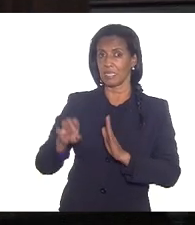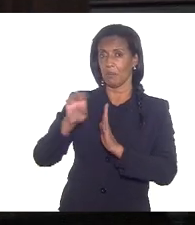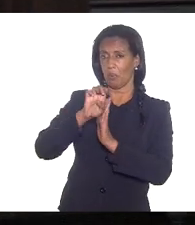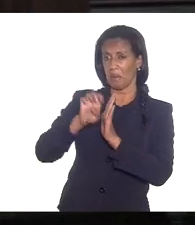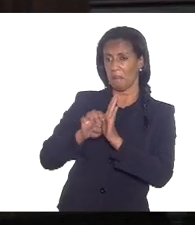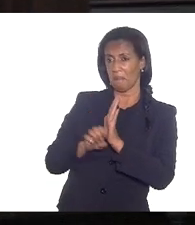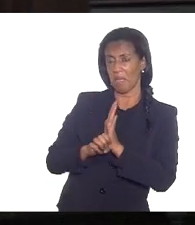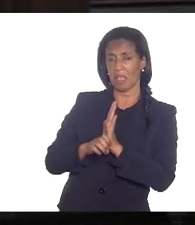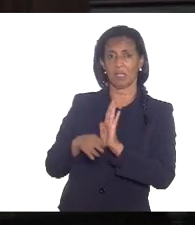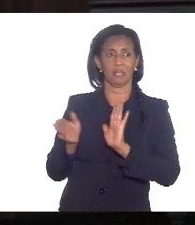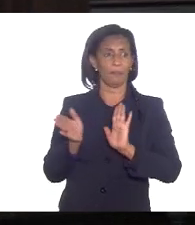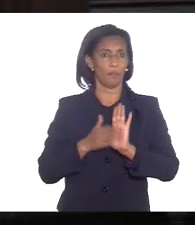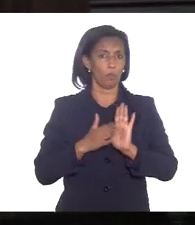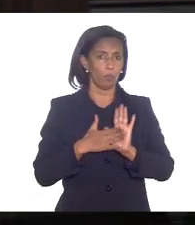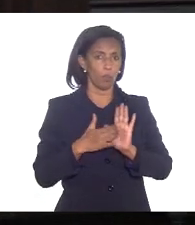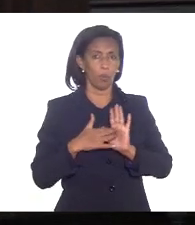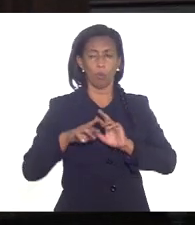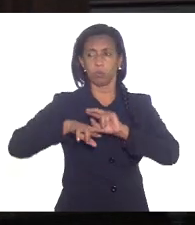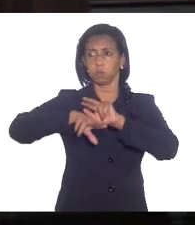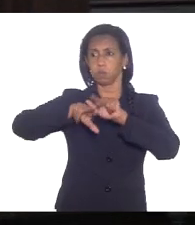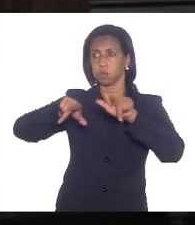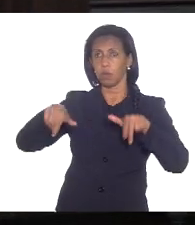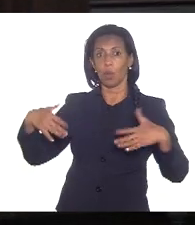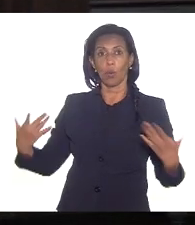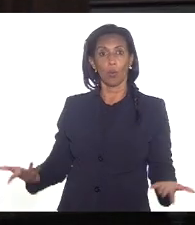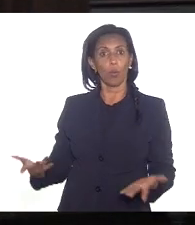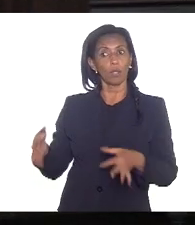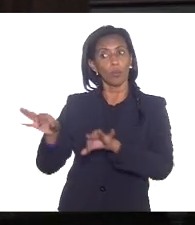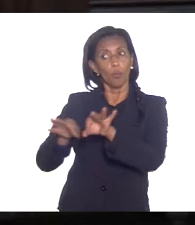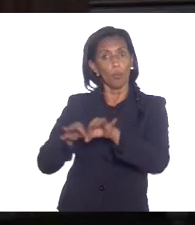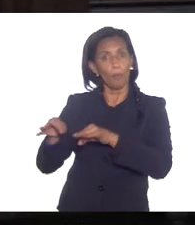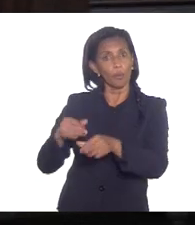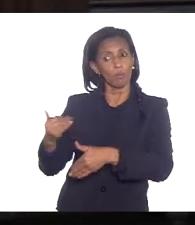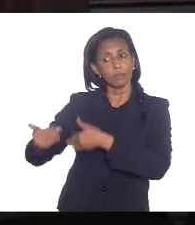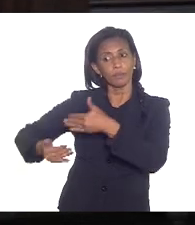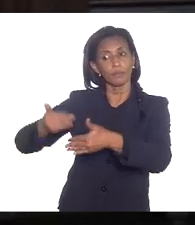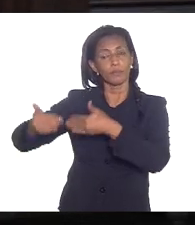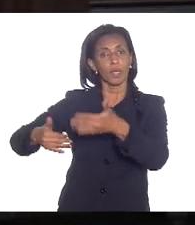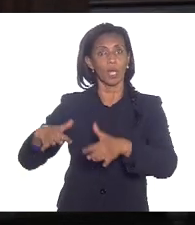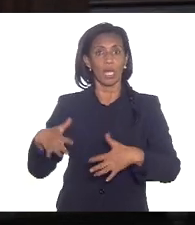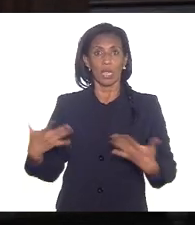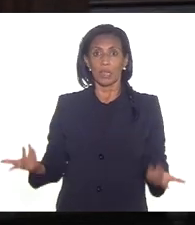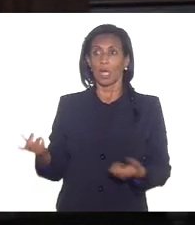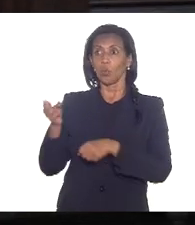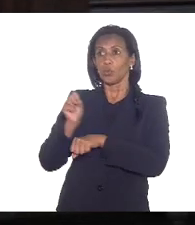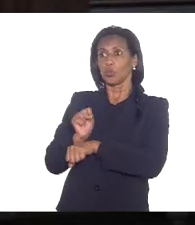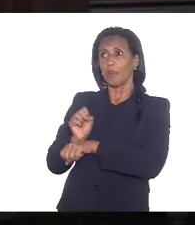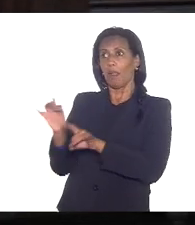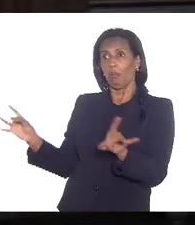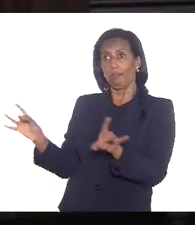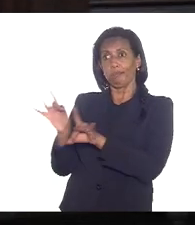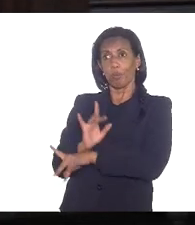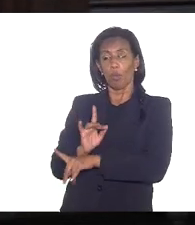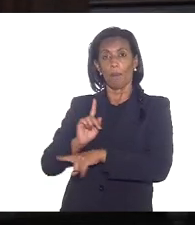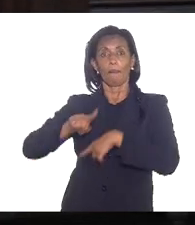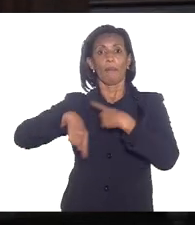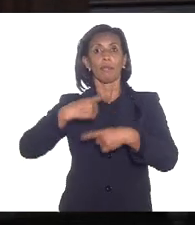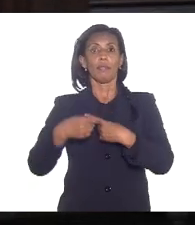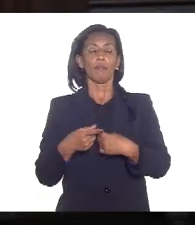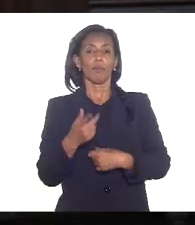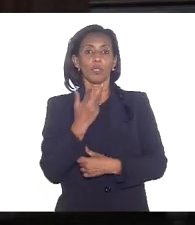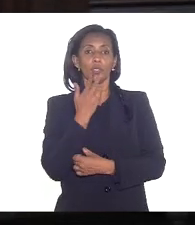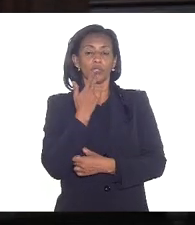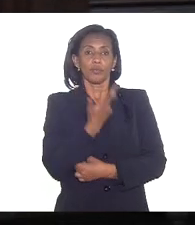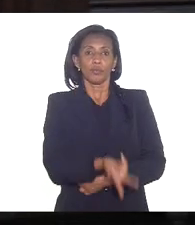emendas Ed cetera quando o projeto tramita não aguardar planetar para depois